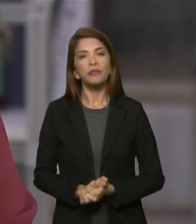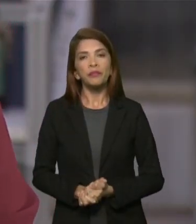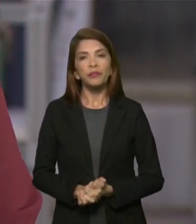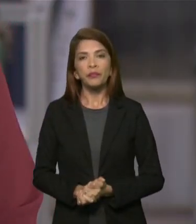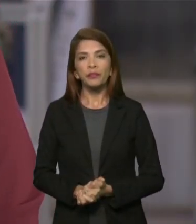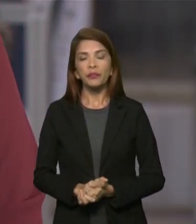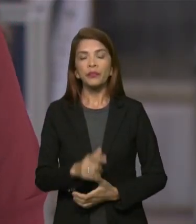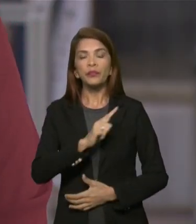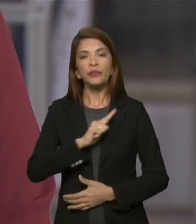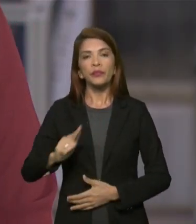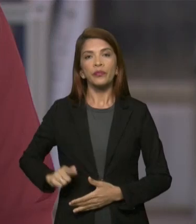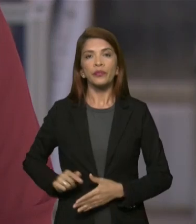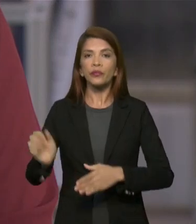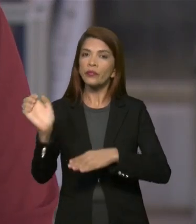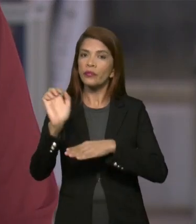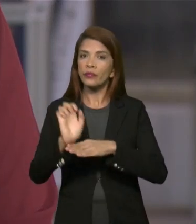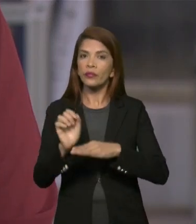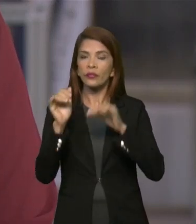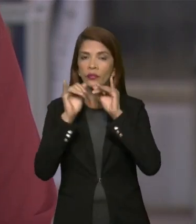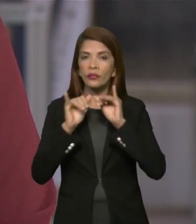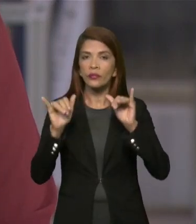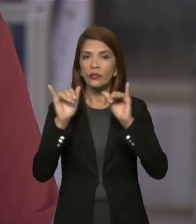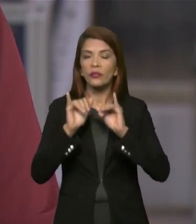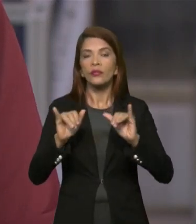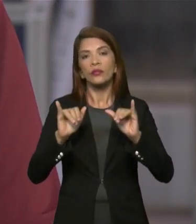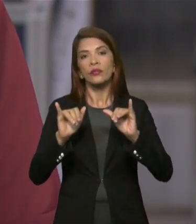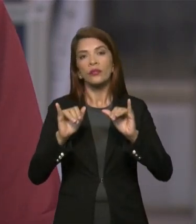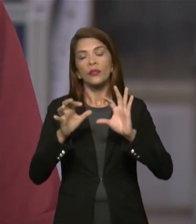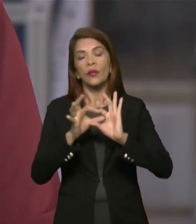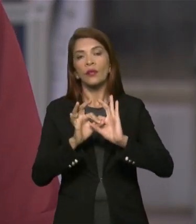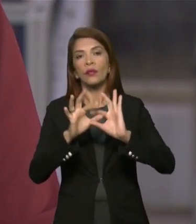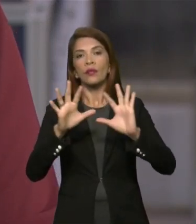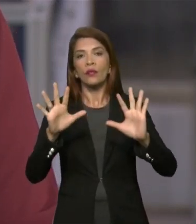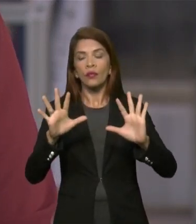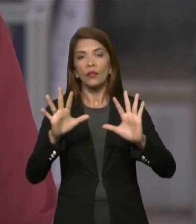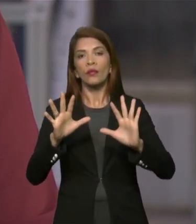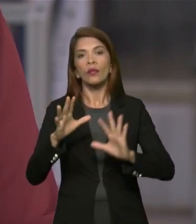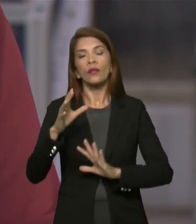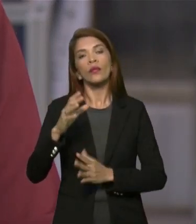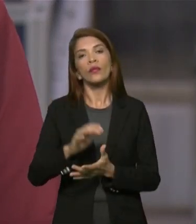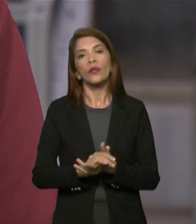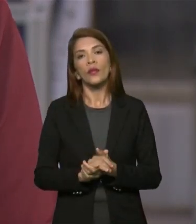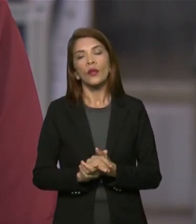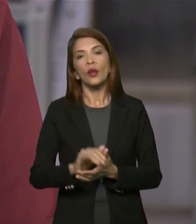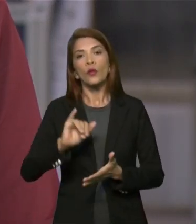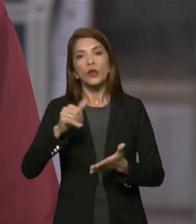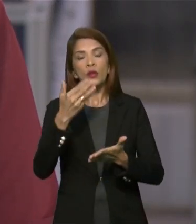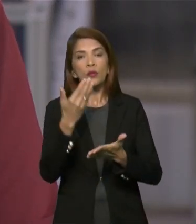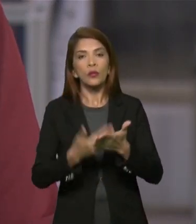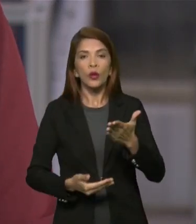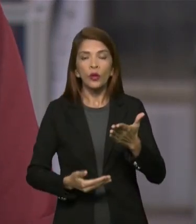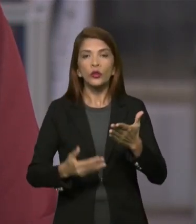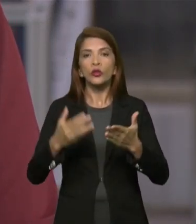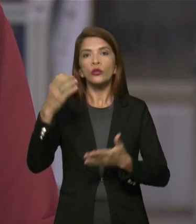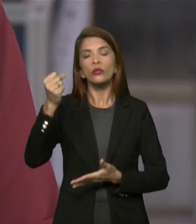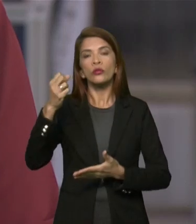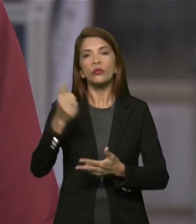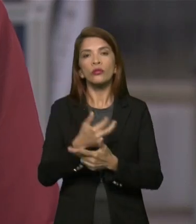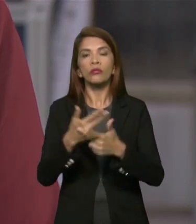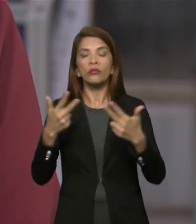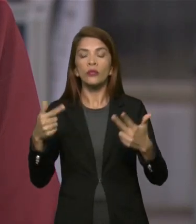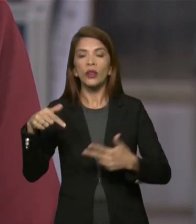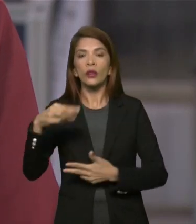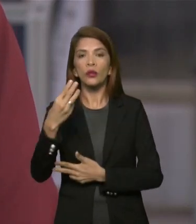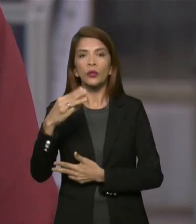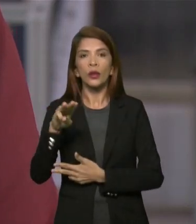E o governo do estado anunciou a desoneração dos produtos derivados do leite produzidos no Maranhão. O objetivo é tornar